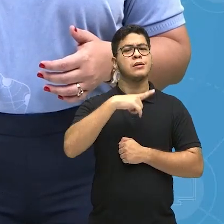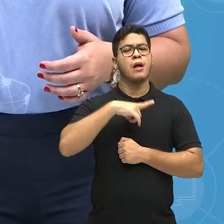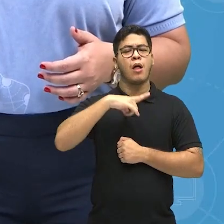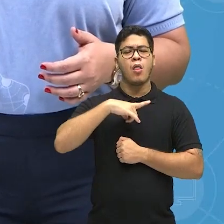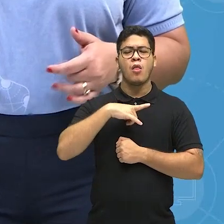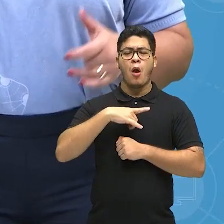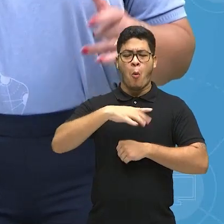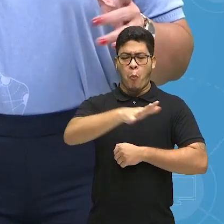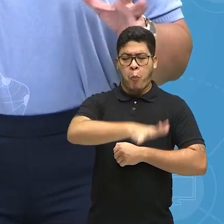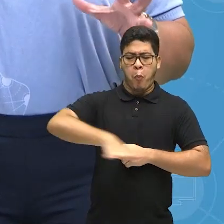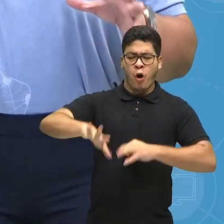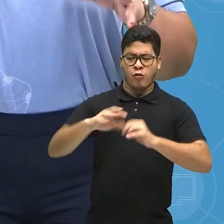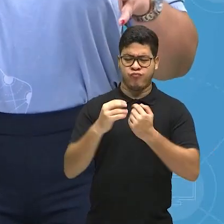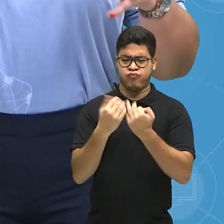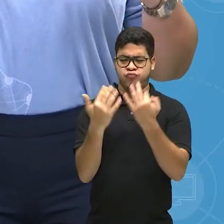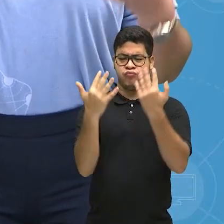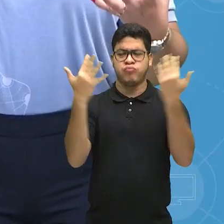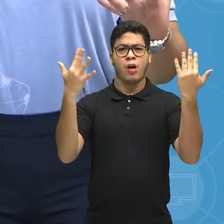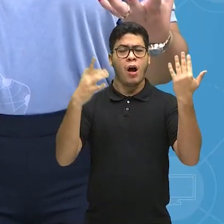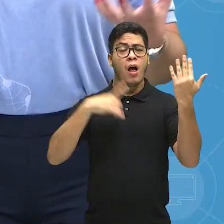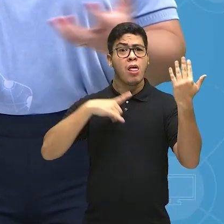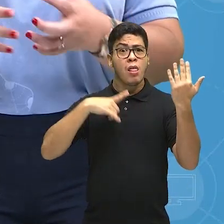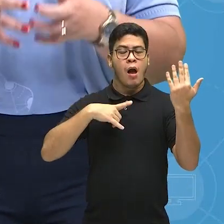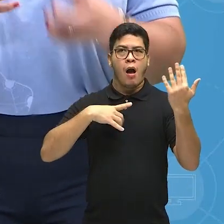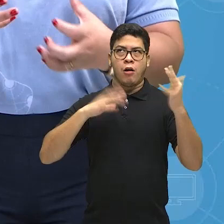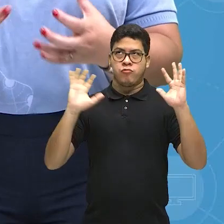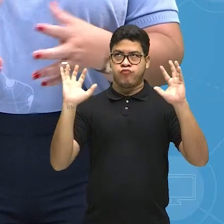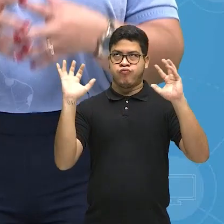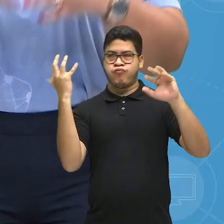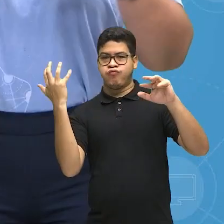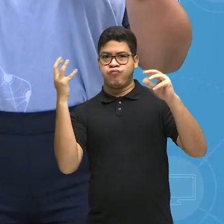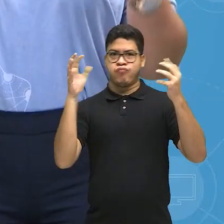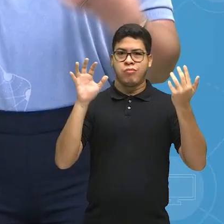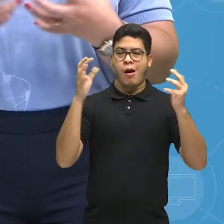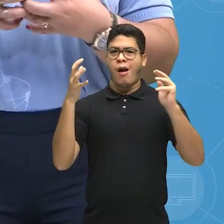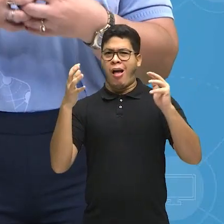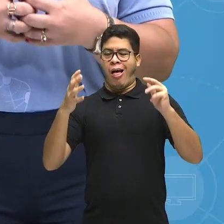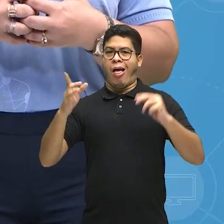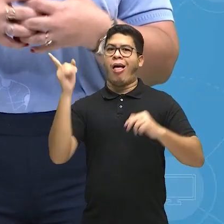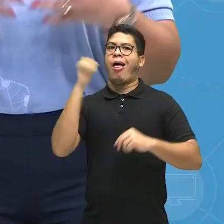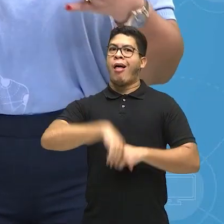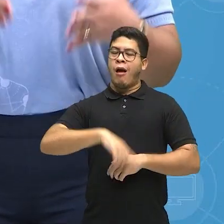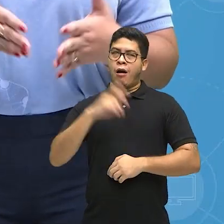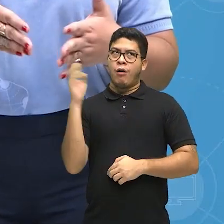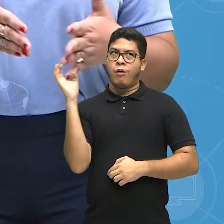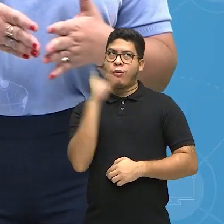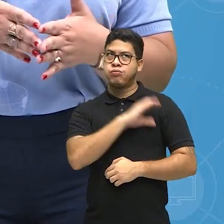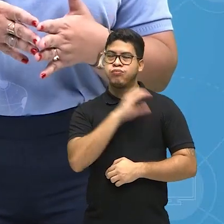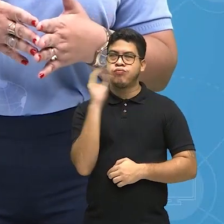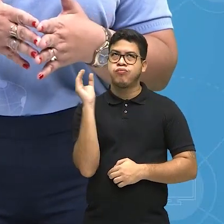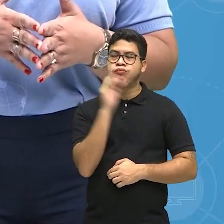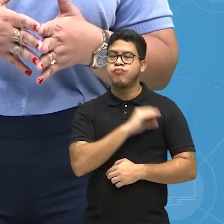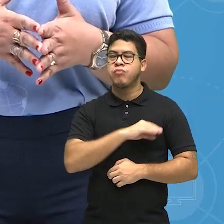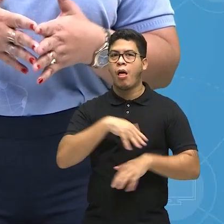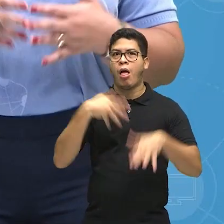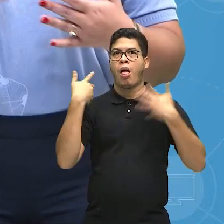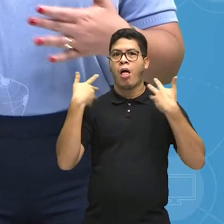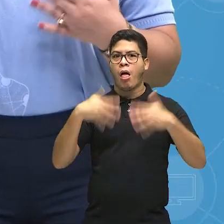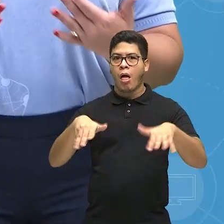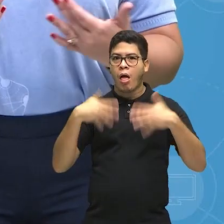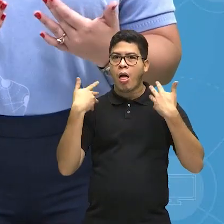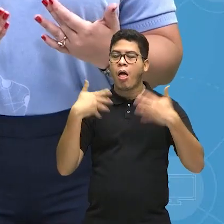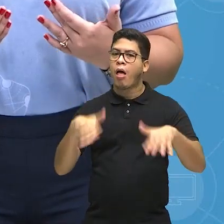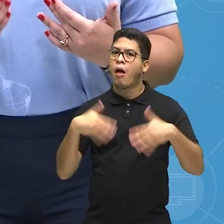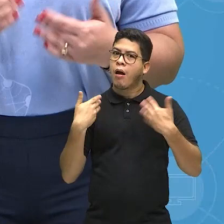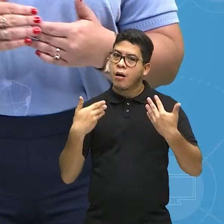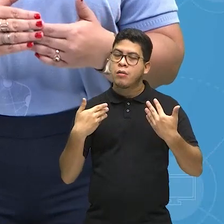florestadas na cidade, até para ajudar o nosso clima, né? Ainda mais Manaus, que a gente sabe que é muito quente, né? A nossa capital aqui do Amazonas,